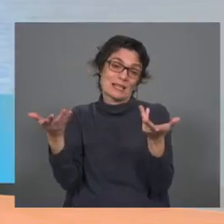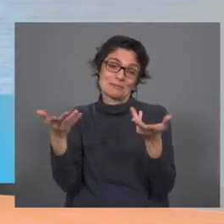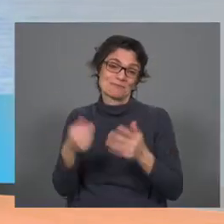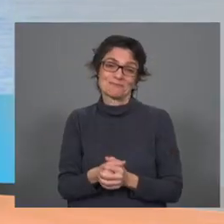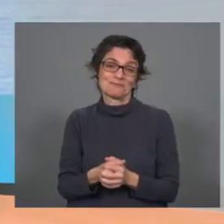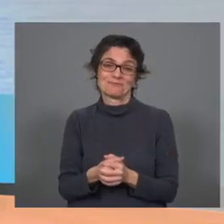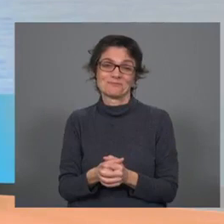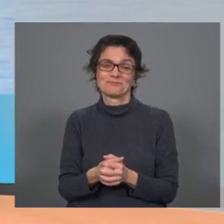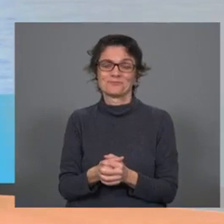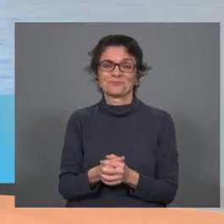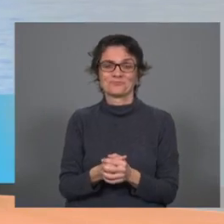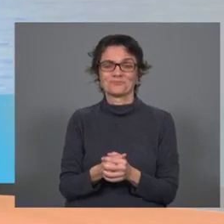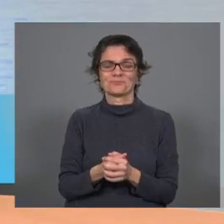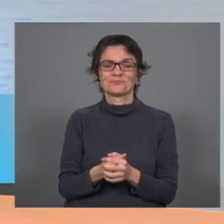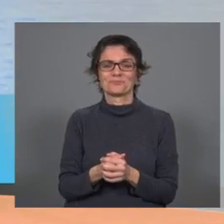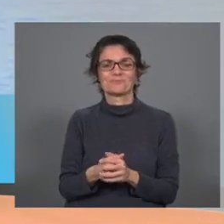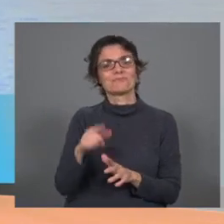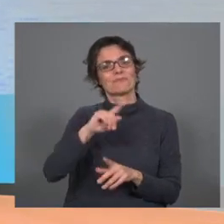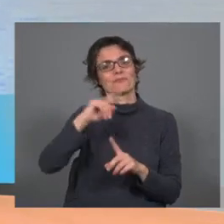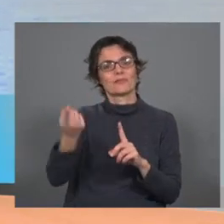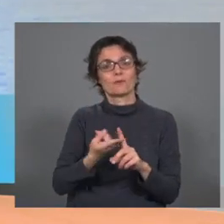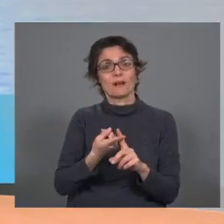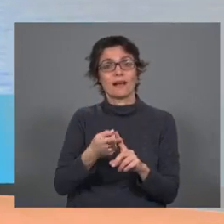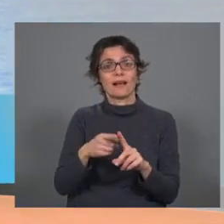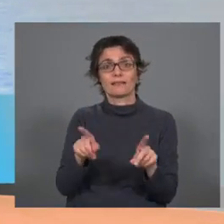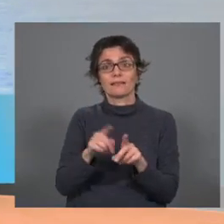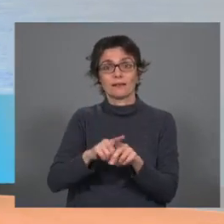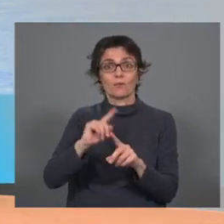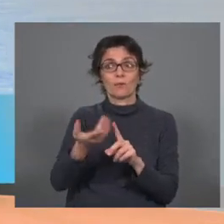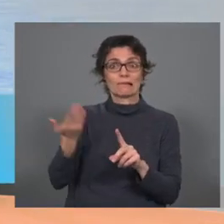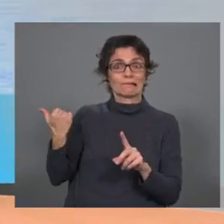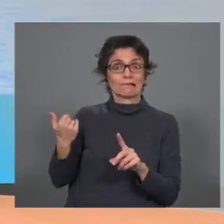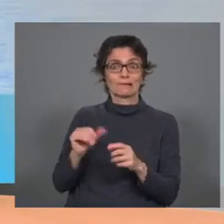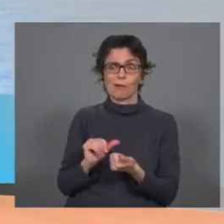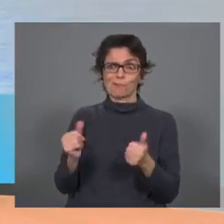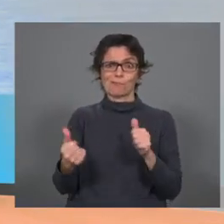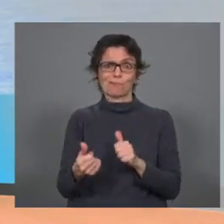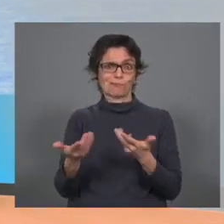Este é um ano, tal como o anterior, já foi muito alterado.